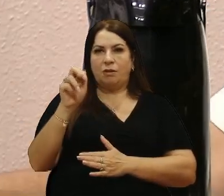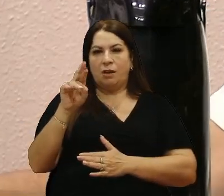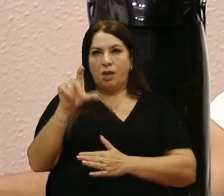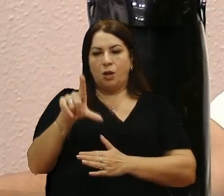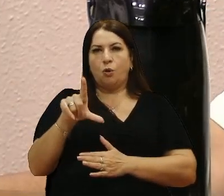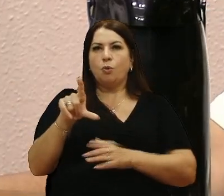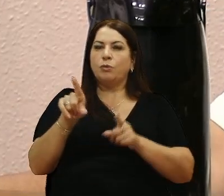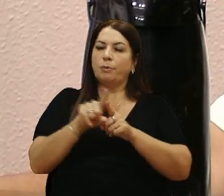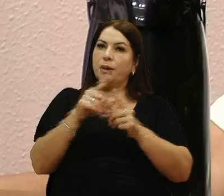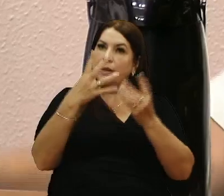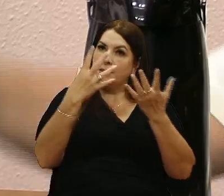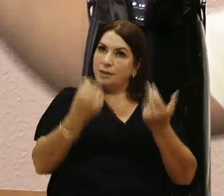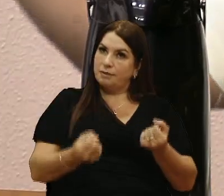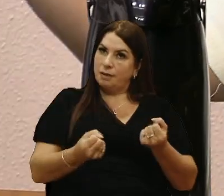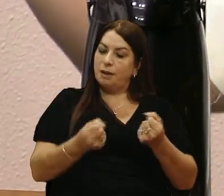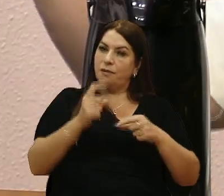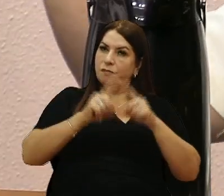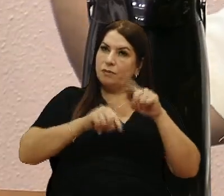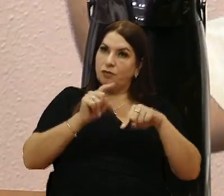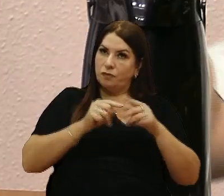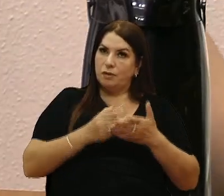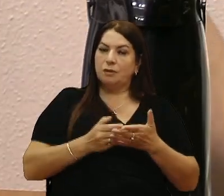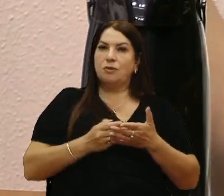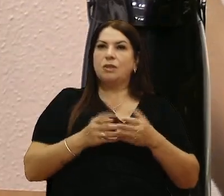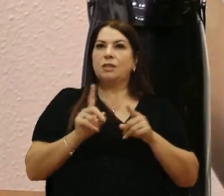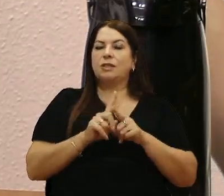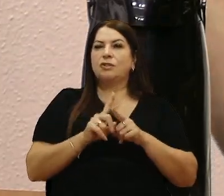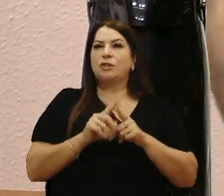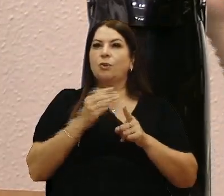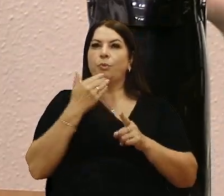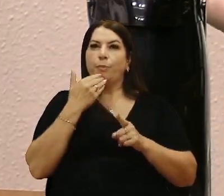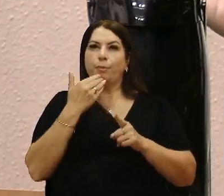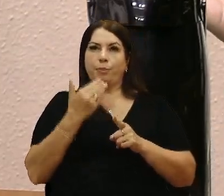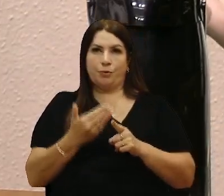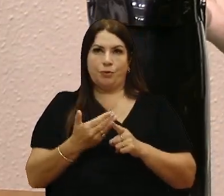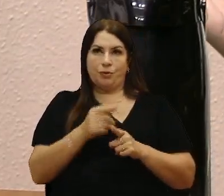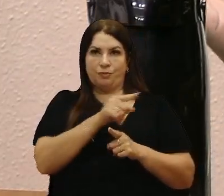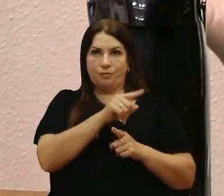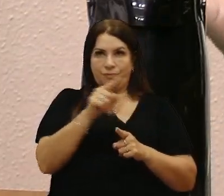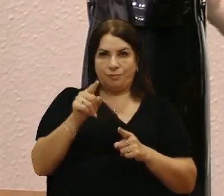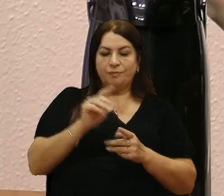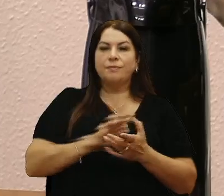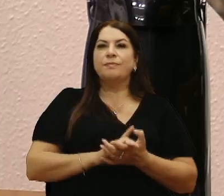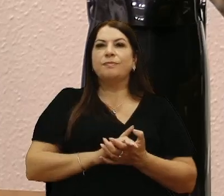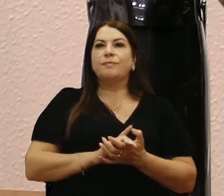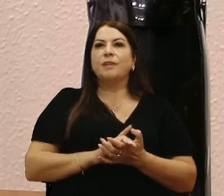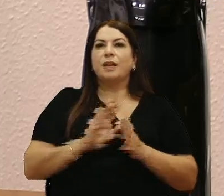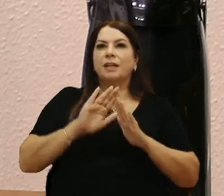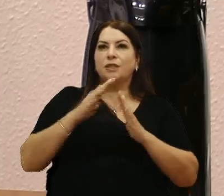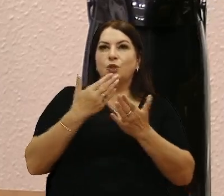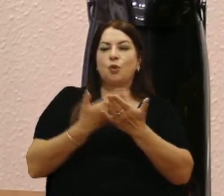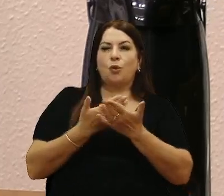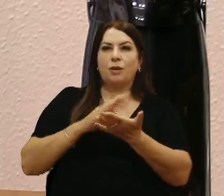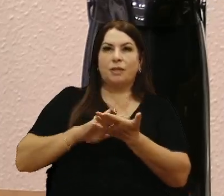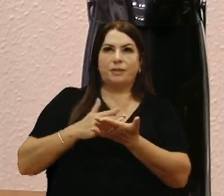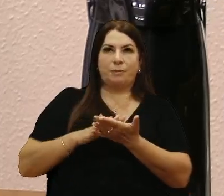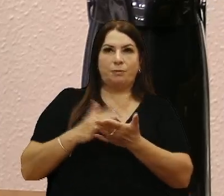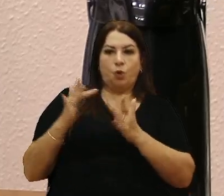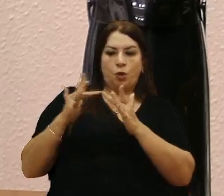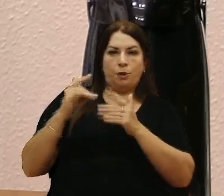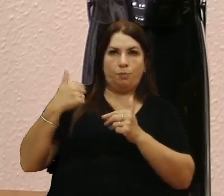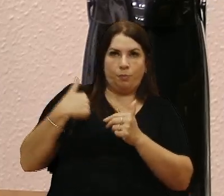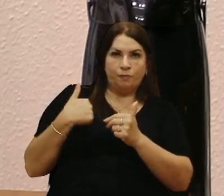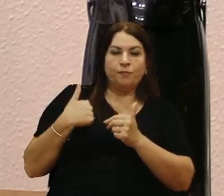toparam fazer essa atividade, e já deixar um pedido para o senhor. As escolas de samba me